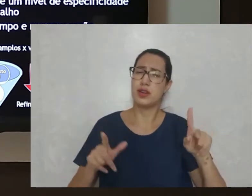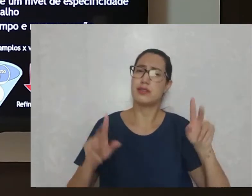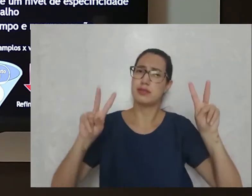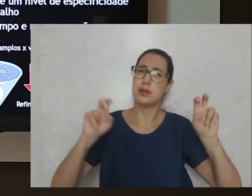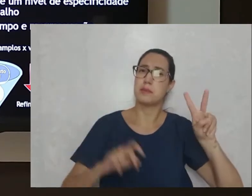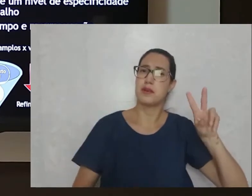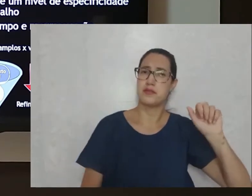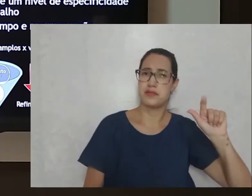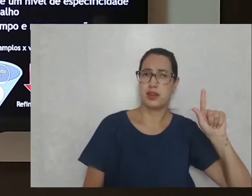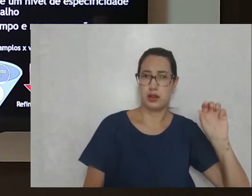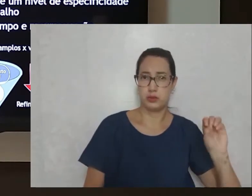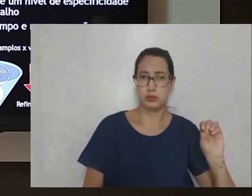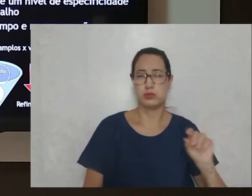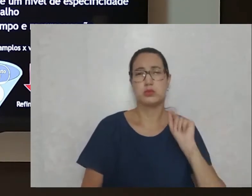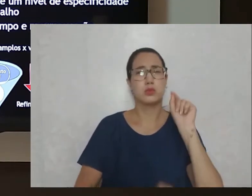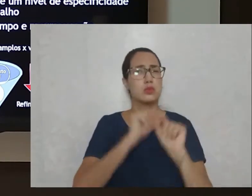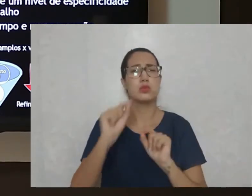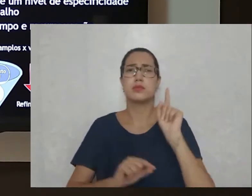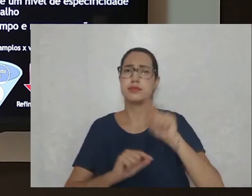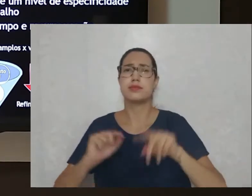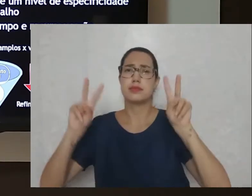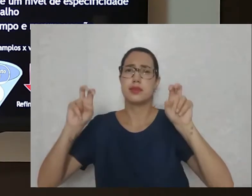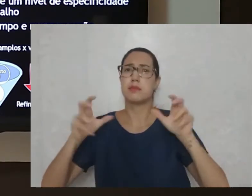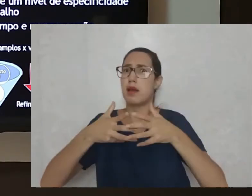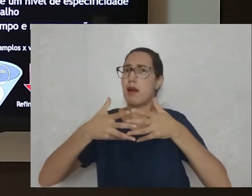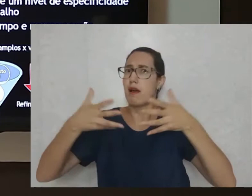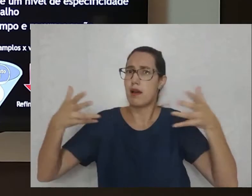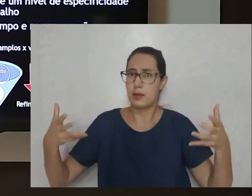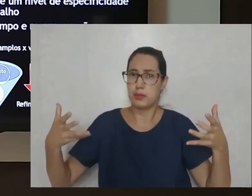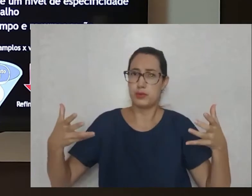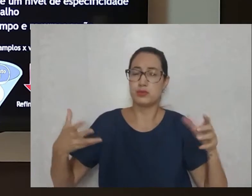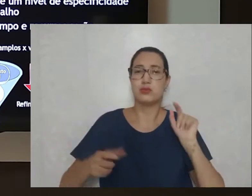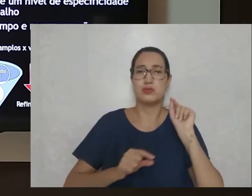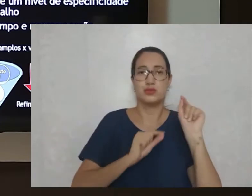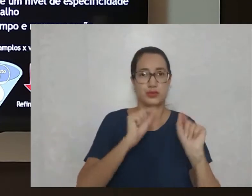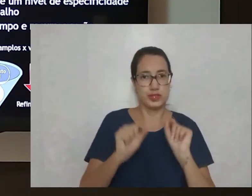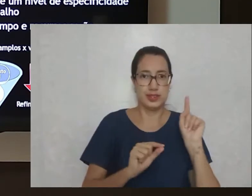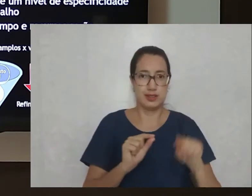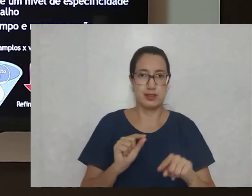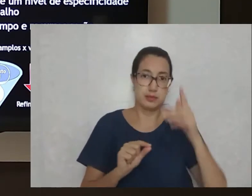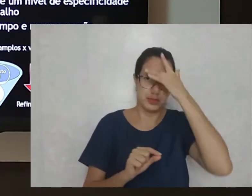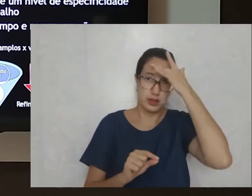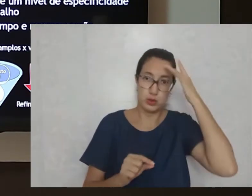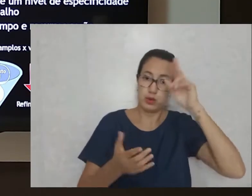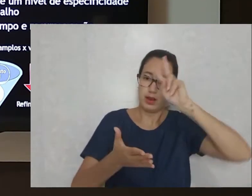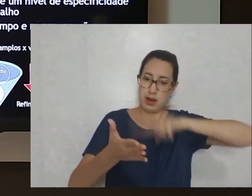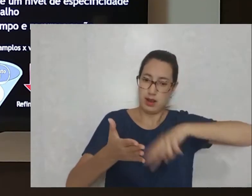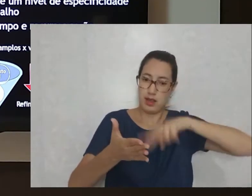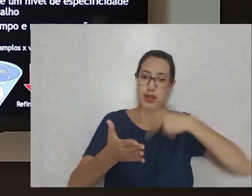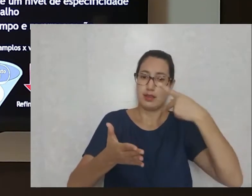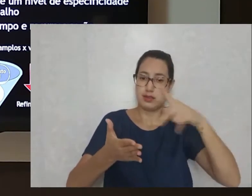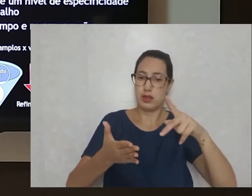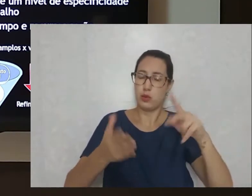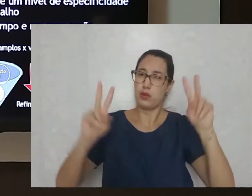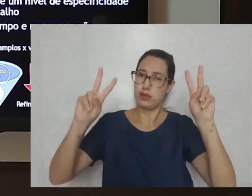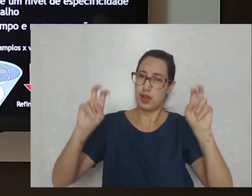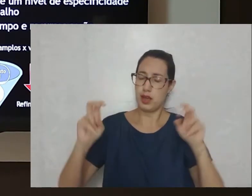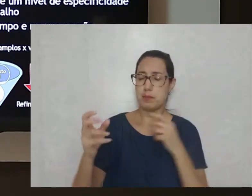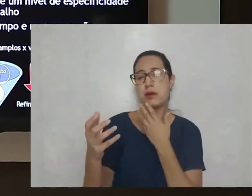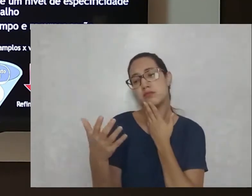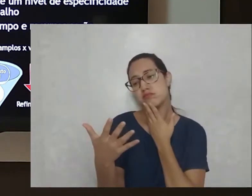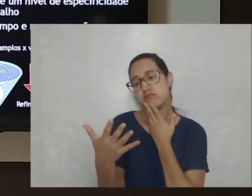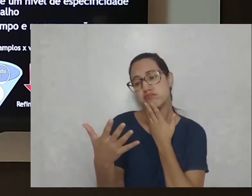amplo é aquele tema que um outro pesquisador vai ler o seu tema, entende o que é que você vai fazer, só que ele diz, olha, tem muita coisa a ser feita, mas